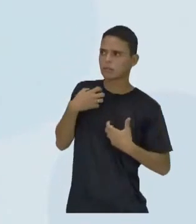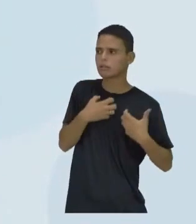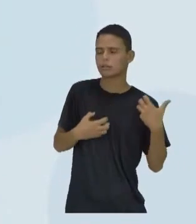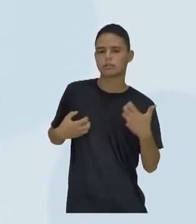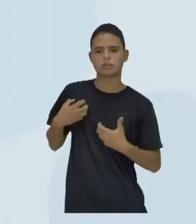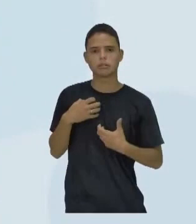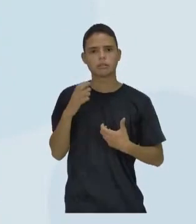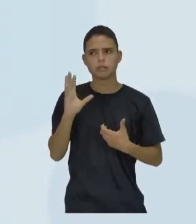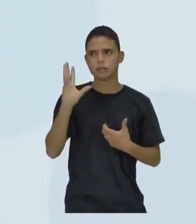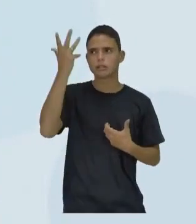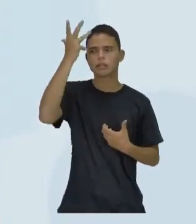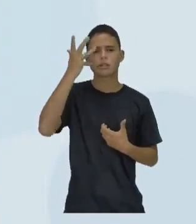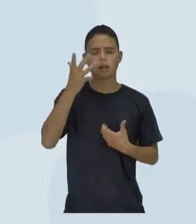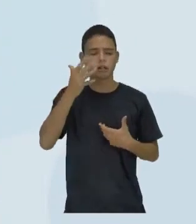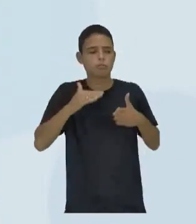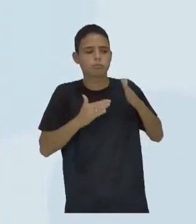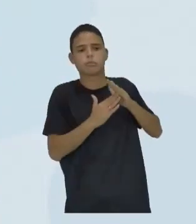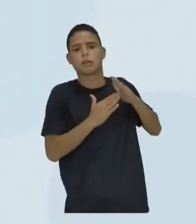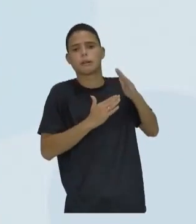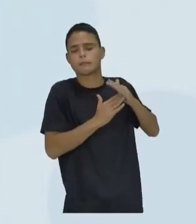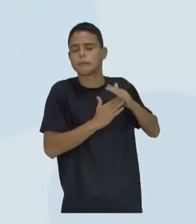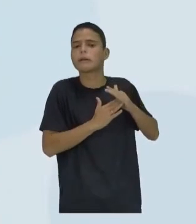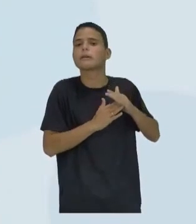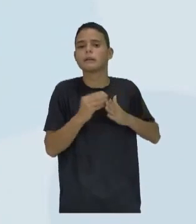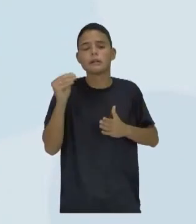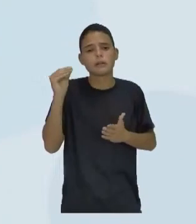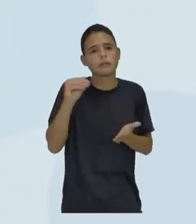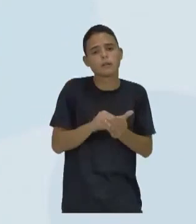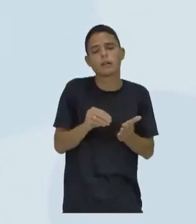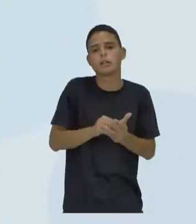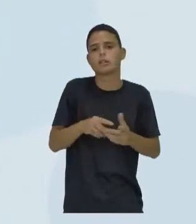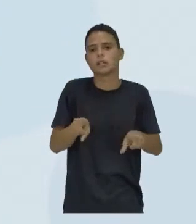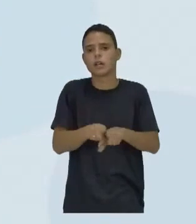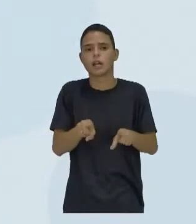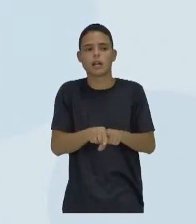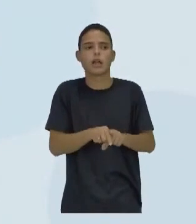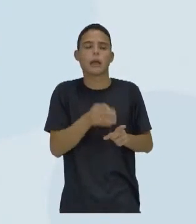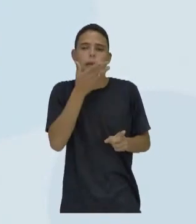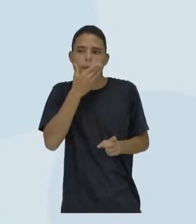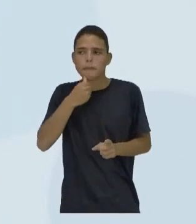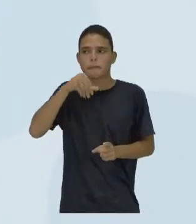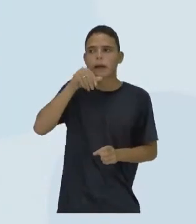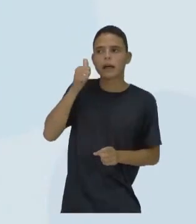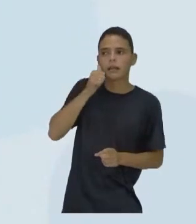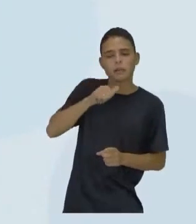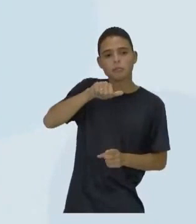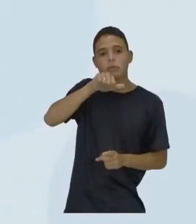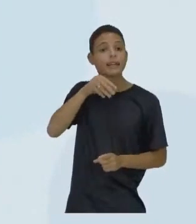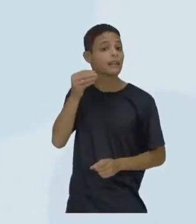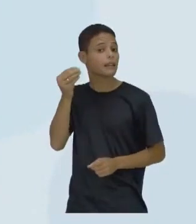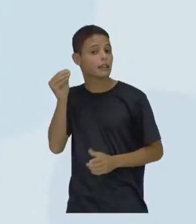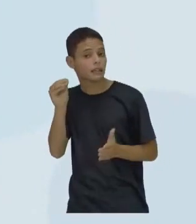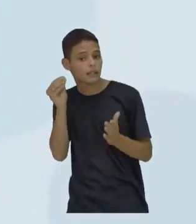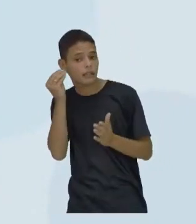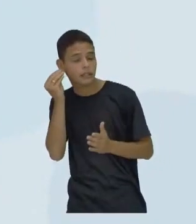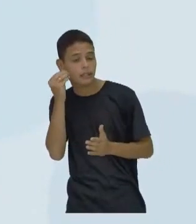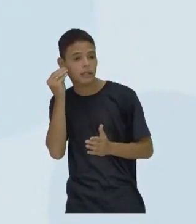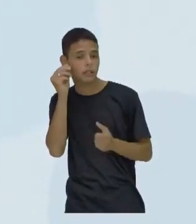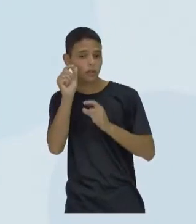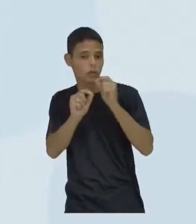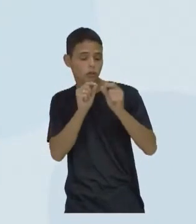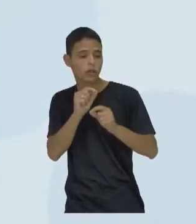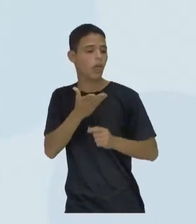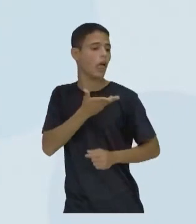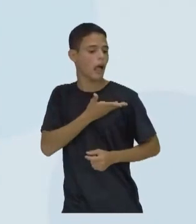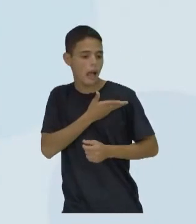pela falta de limite. Imaginando-se modernos, pais tentam ser amigos de seus filhos e